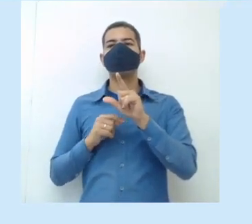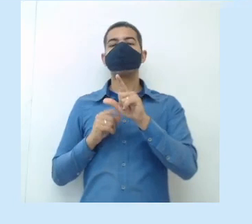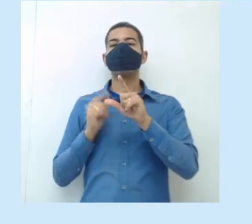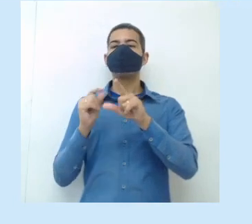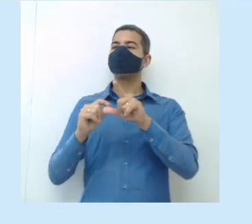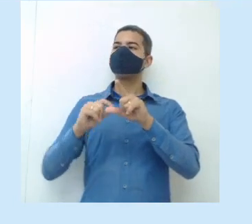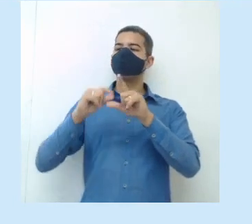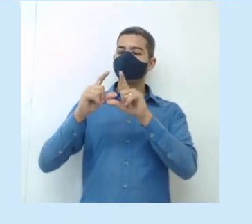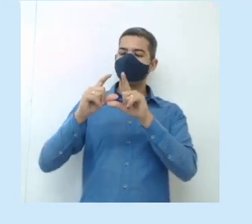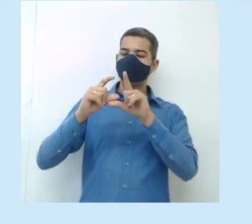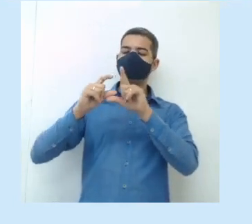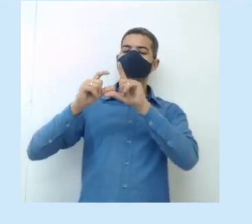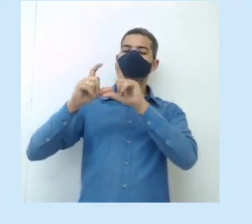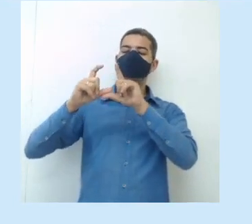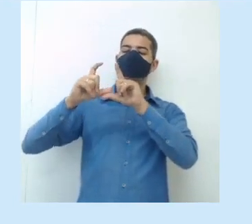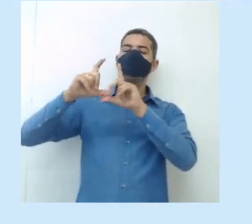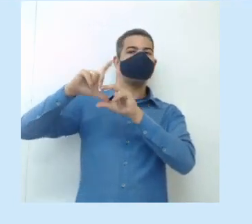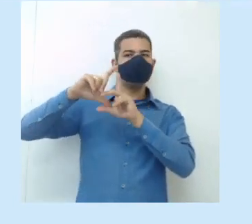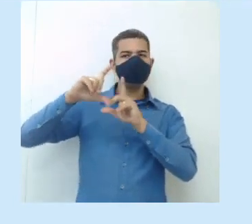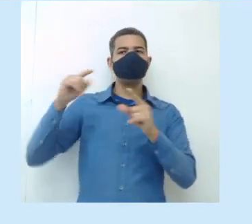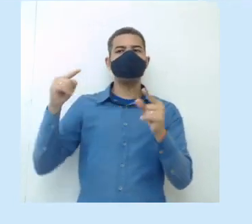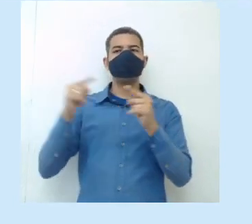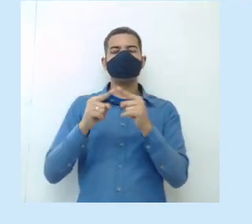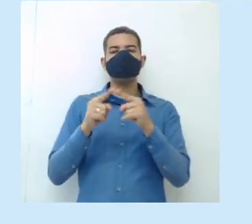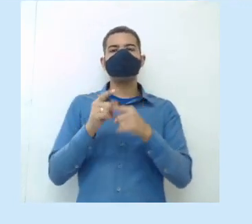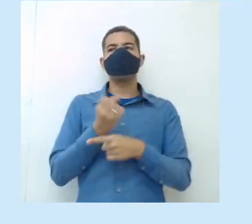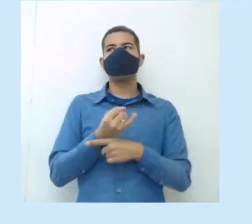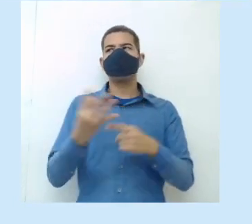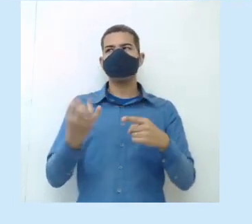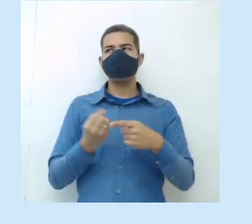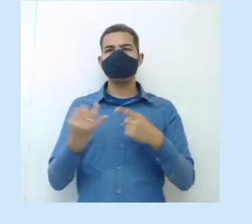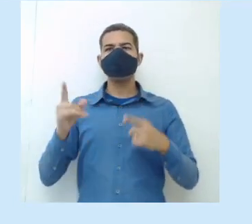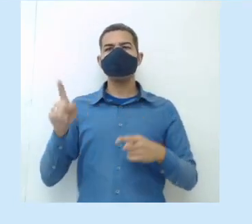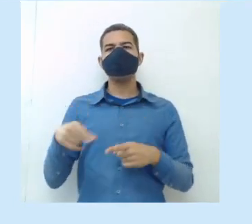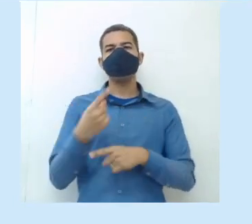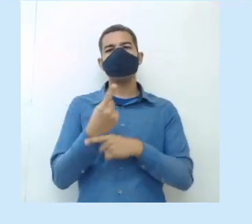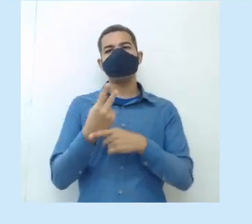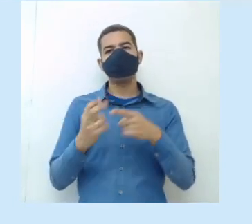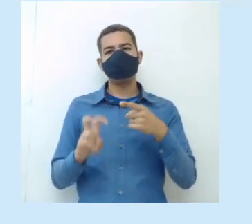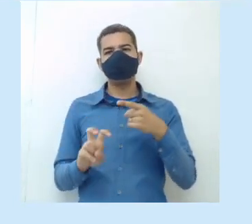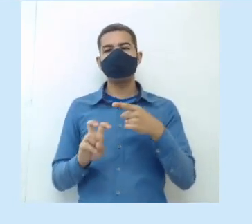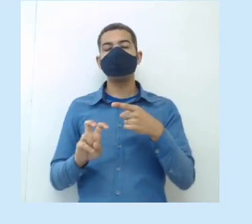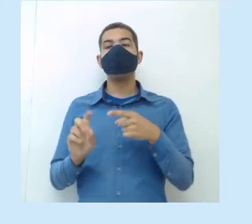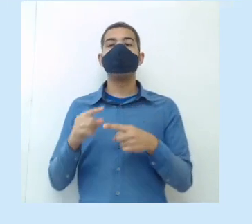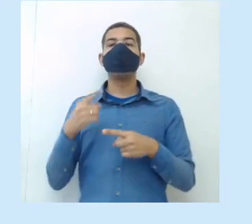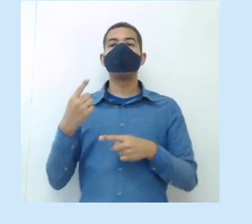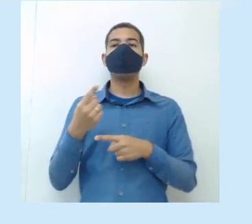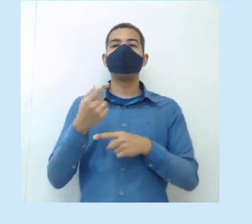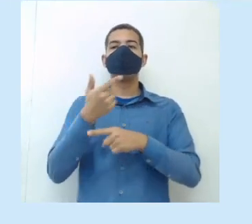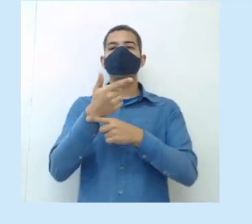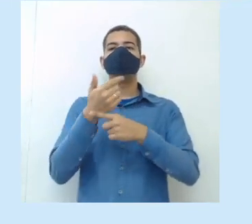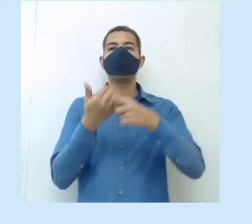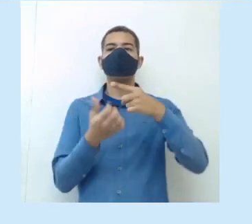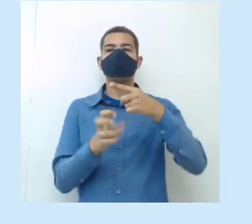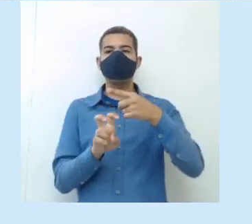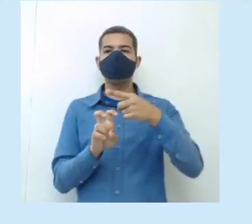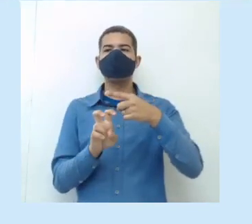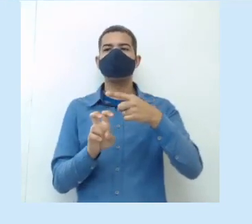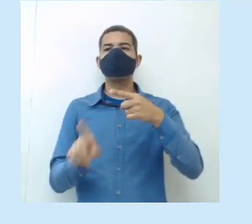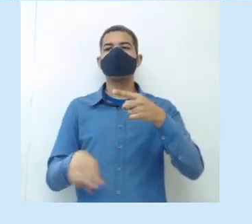estágio desse representa uma fração, tá? E 1 sobre 5, tá bom? Depois, 2 sobre